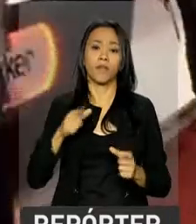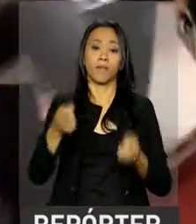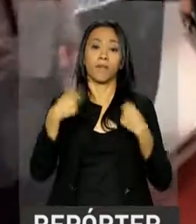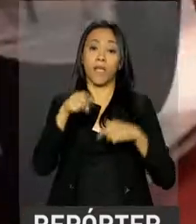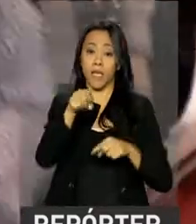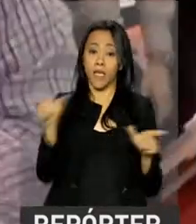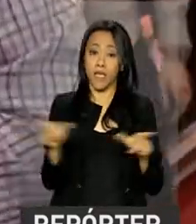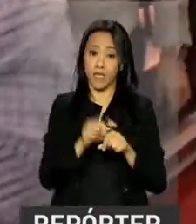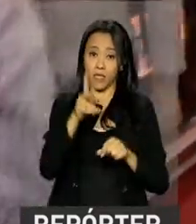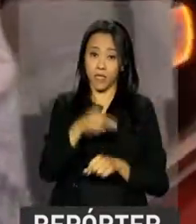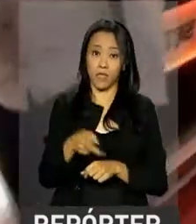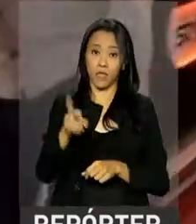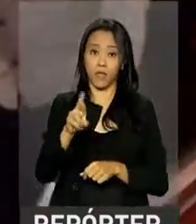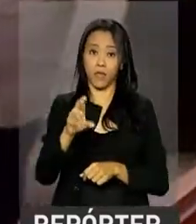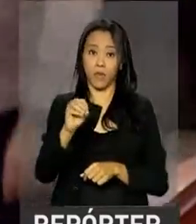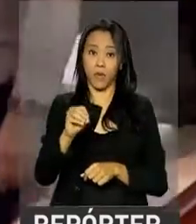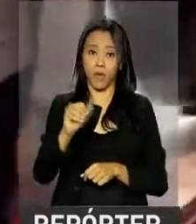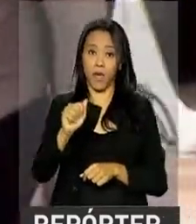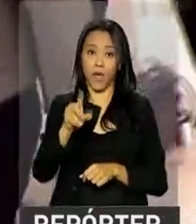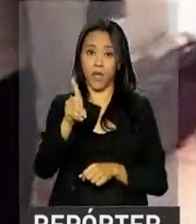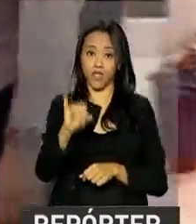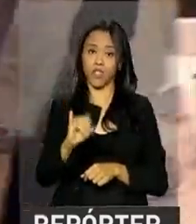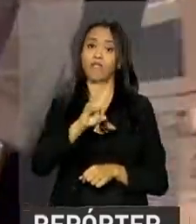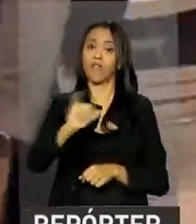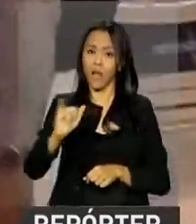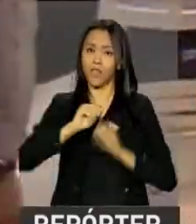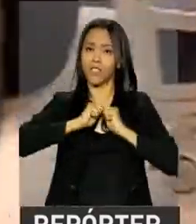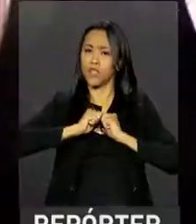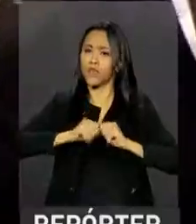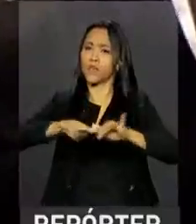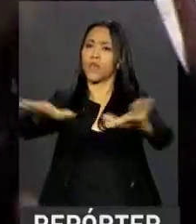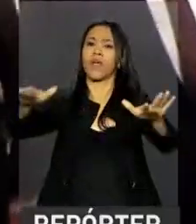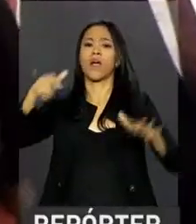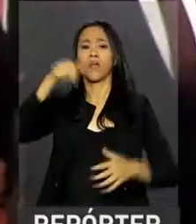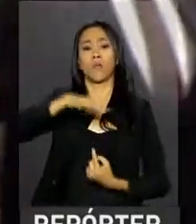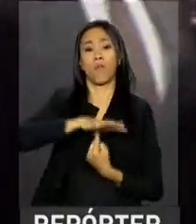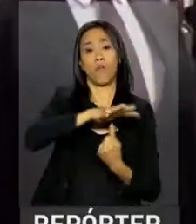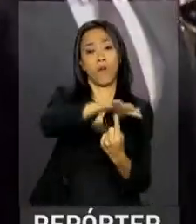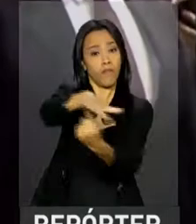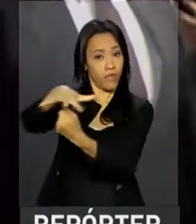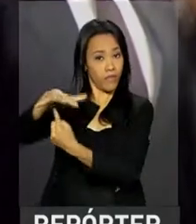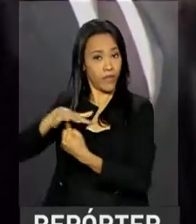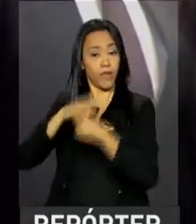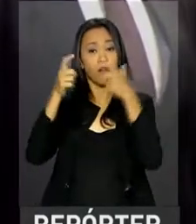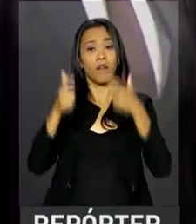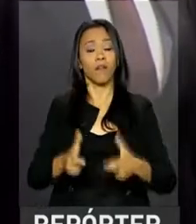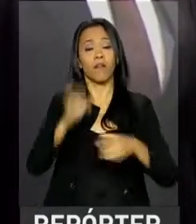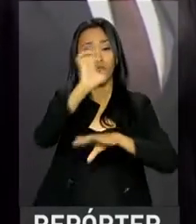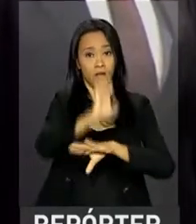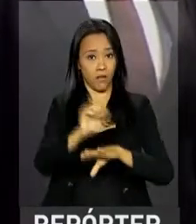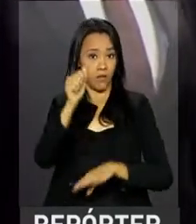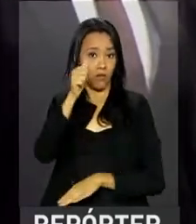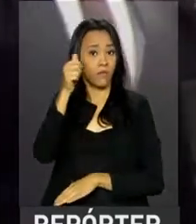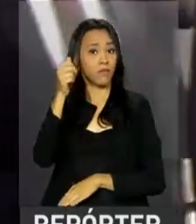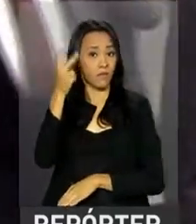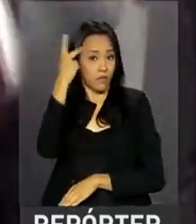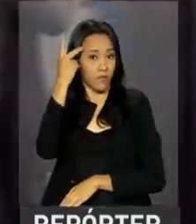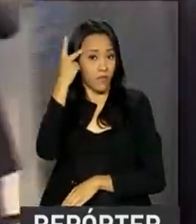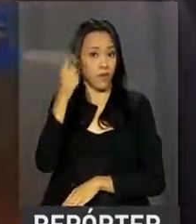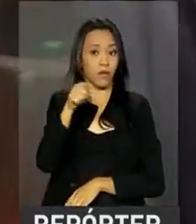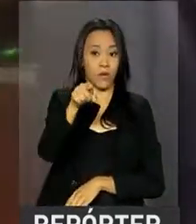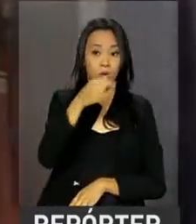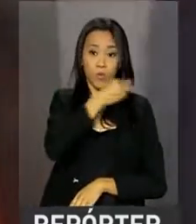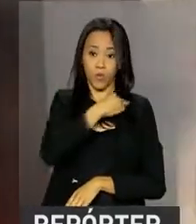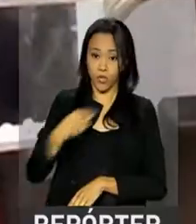SUS será divulgado esta semana em uma feira de equipamentos e serviços hospitalares realizada na capital paulista. O ministro Ricardo